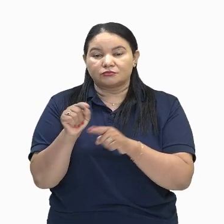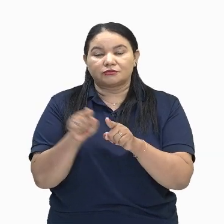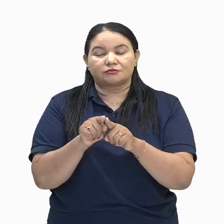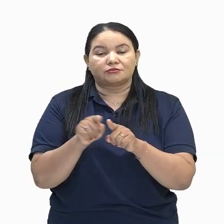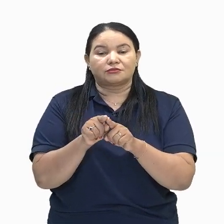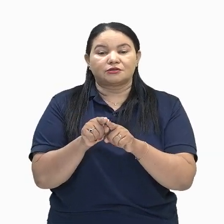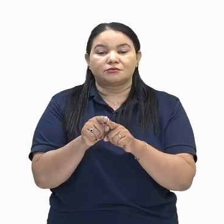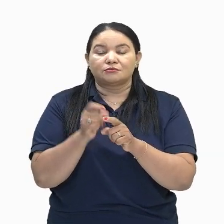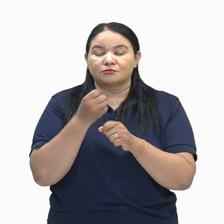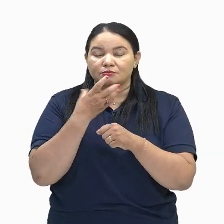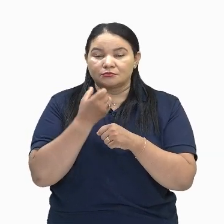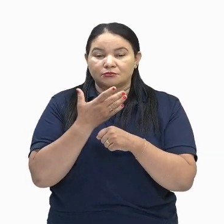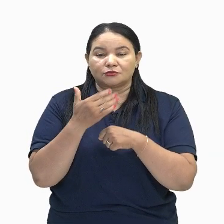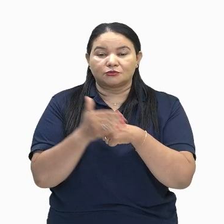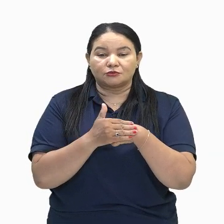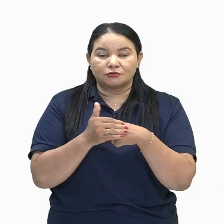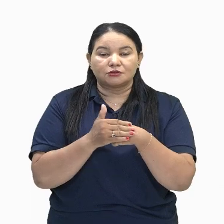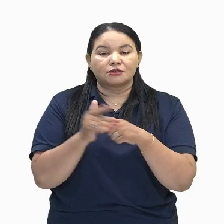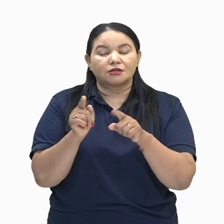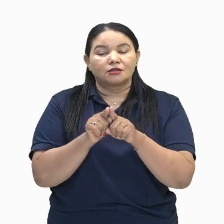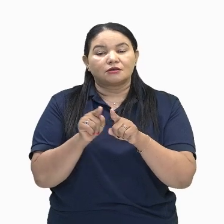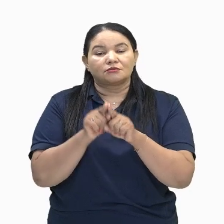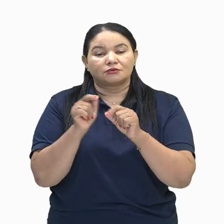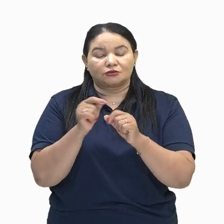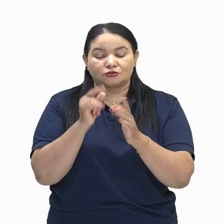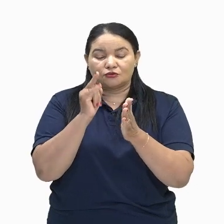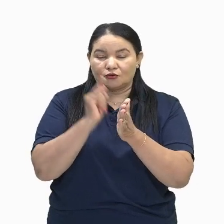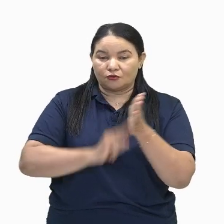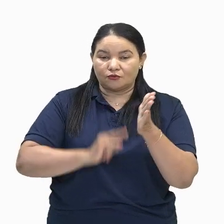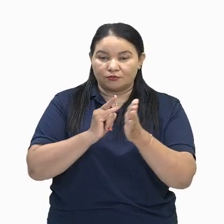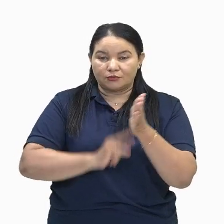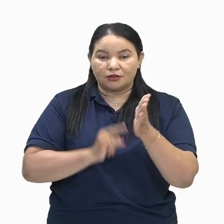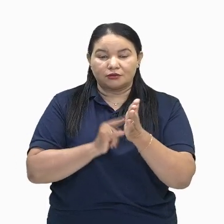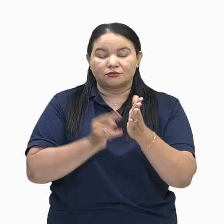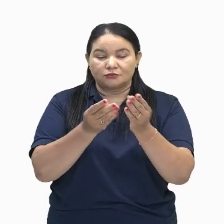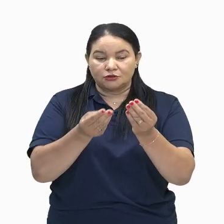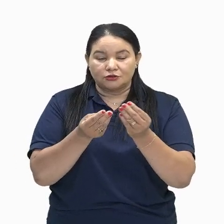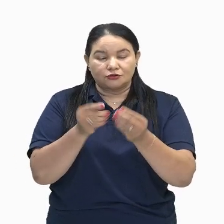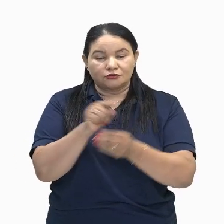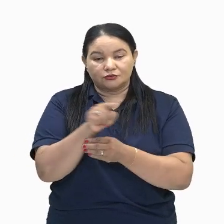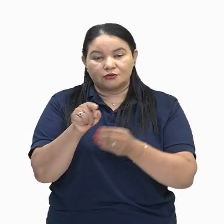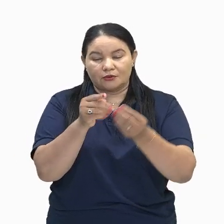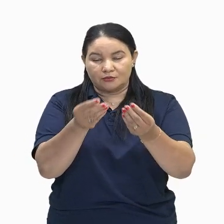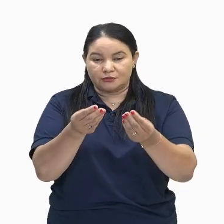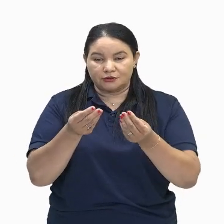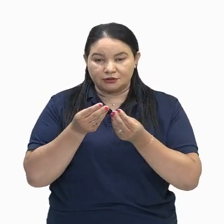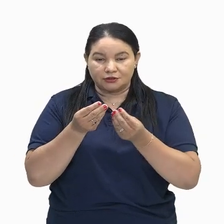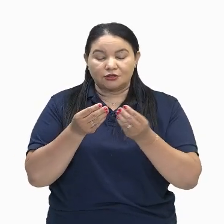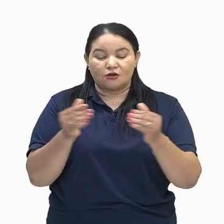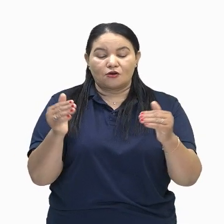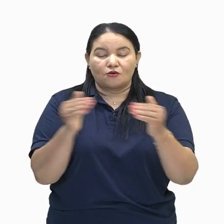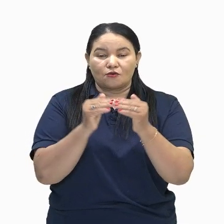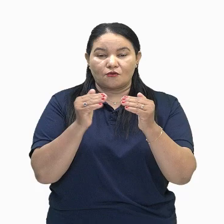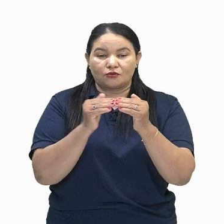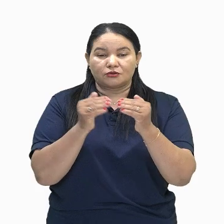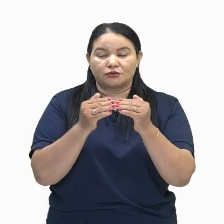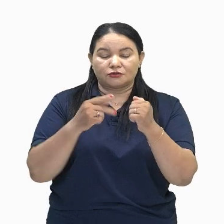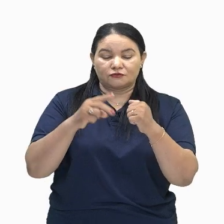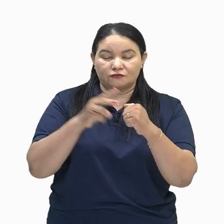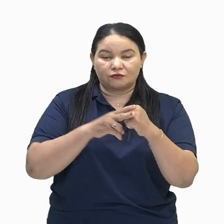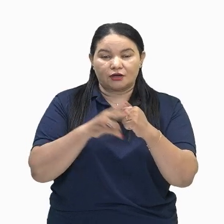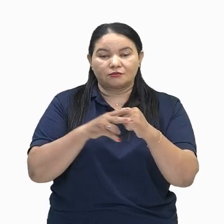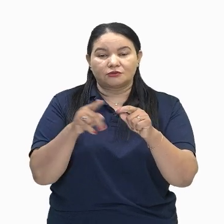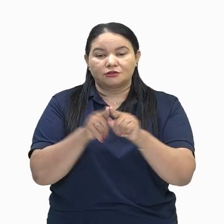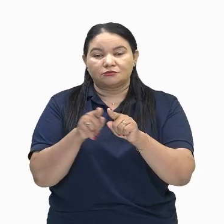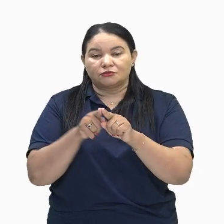educado, né? De entregar-me os documentos solicitados. Então, a concordância entre o verbo e o pronome aí, ó,